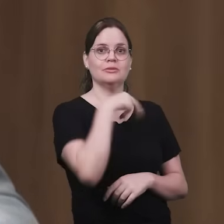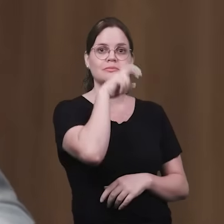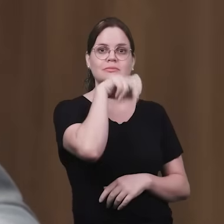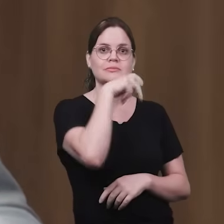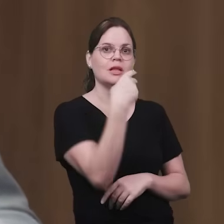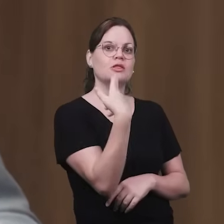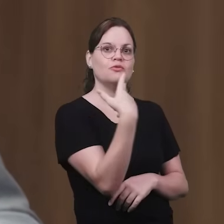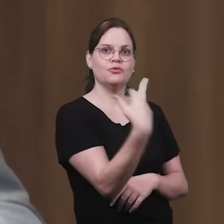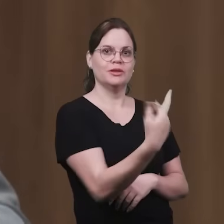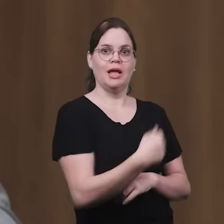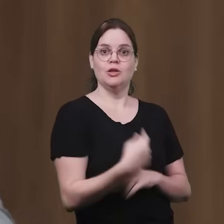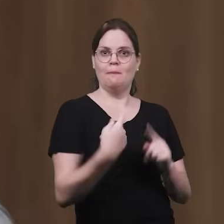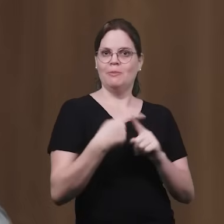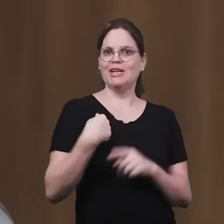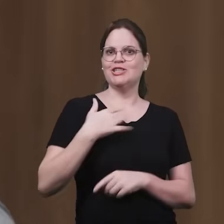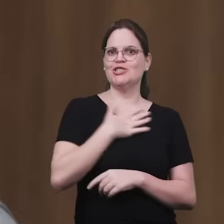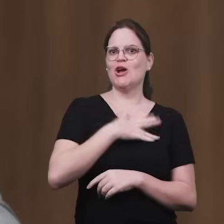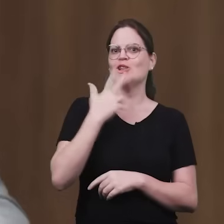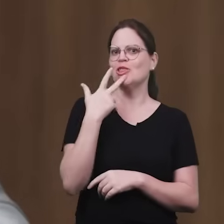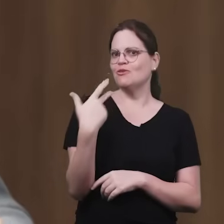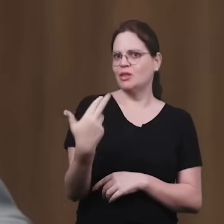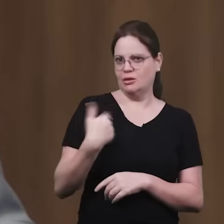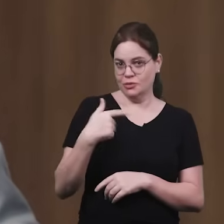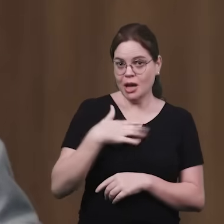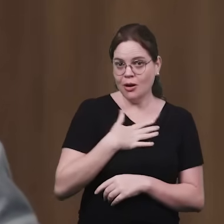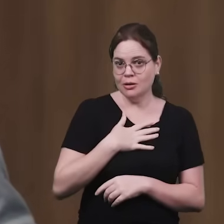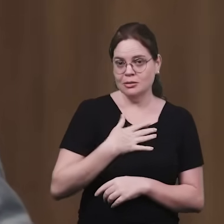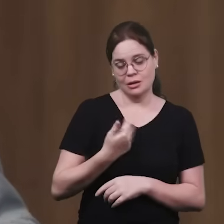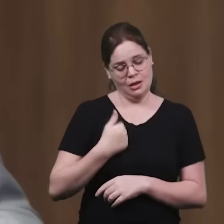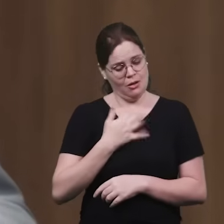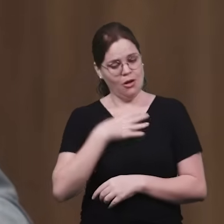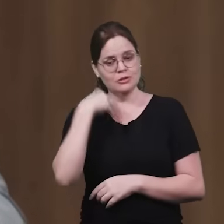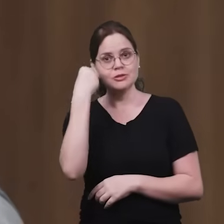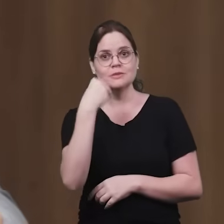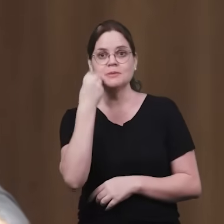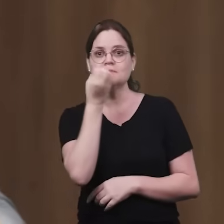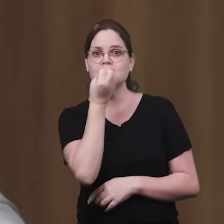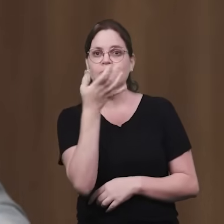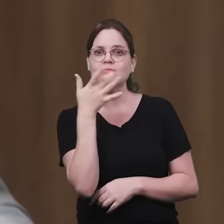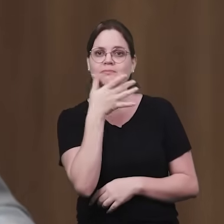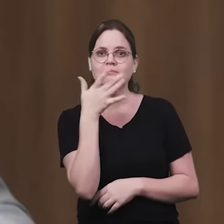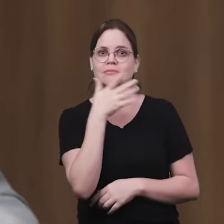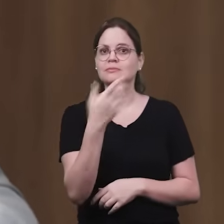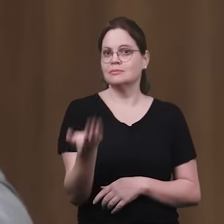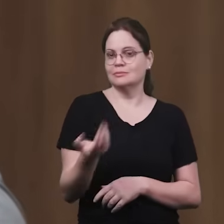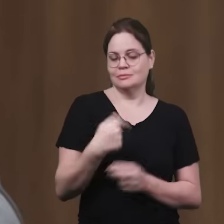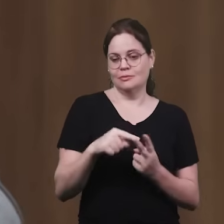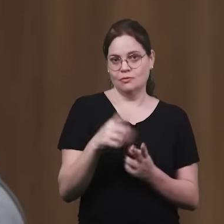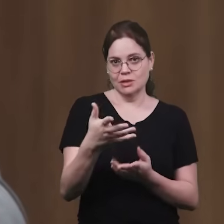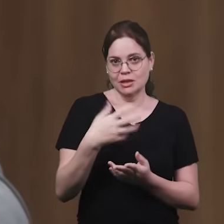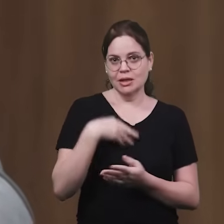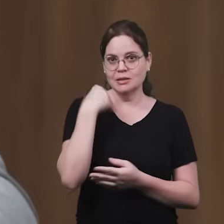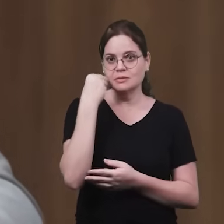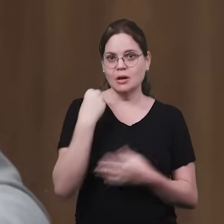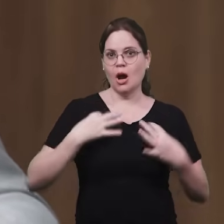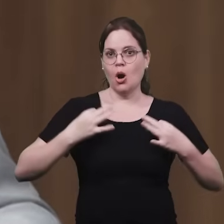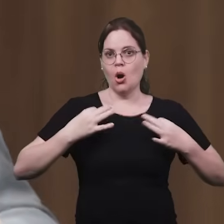que é um gatilho mental. Nós gostamos de novidades. Quem não gosta de novidade, né? Quem não gosta de experimentar uma comida nova? Quem não gosta